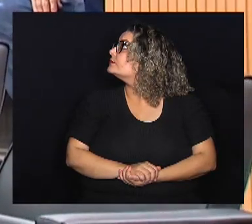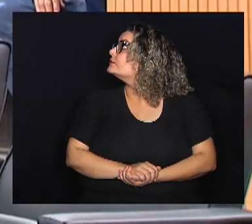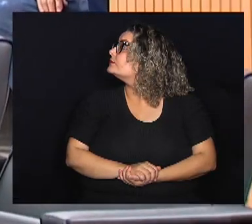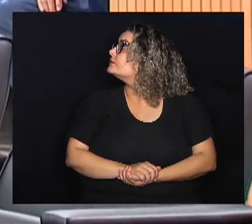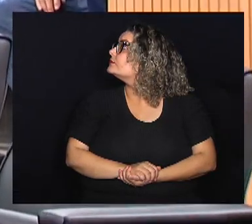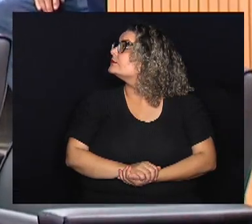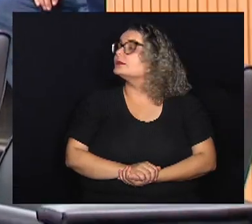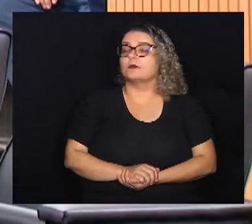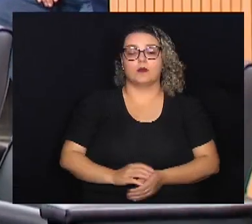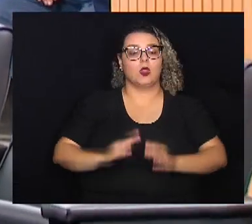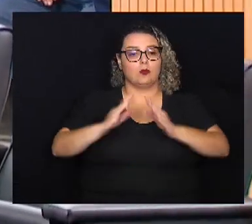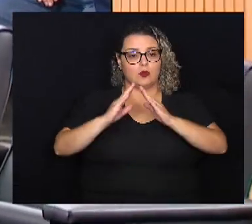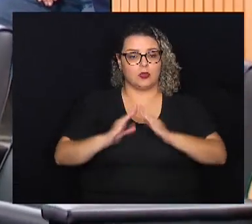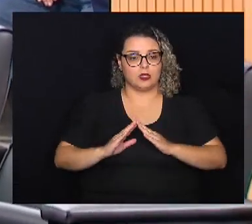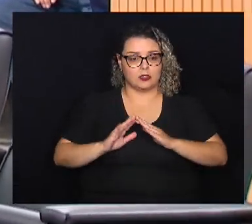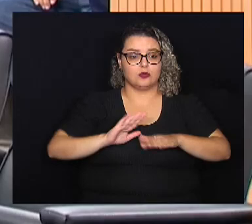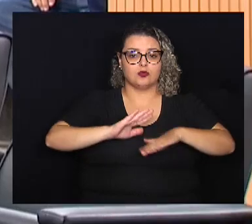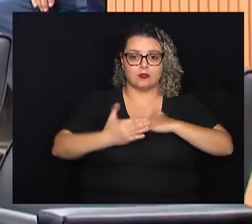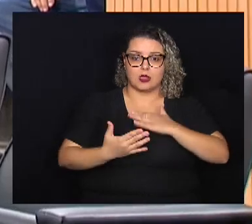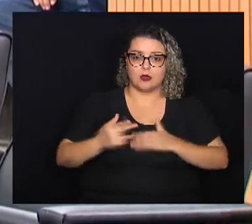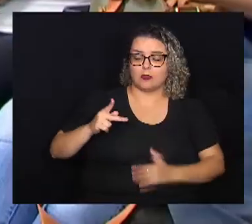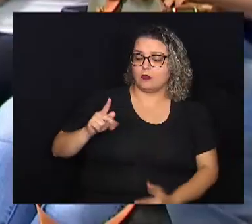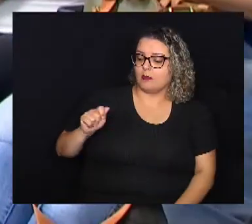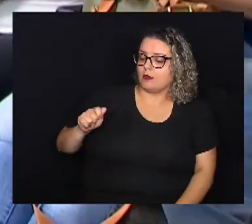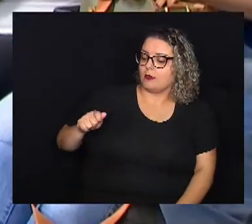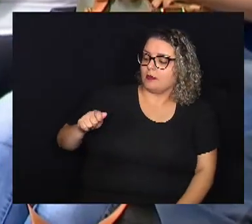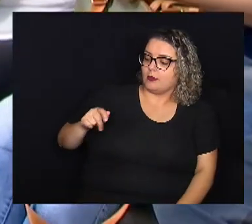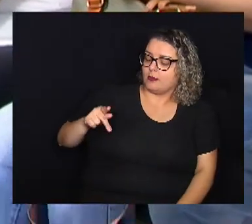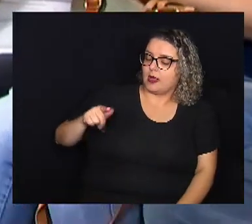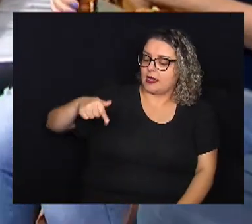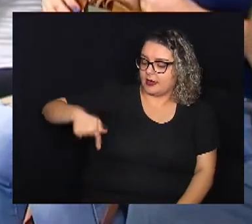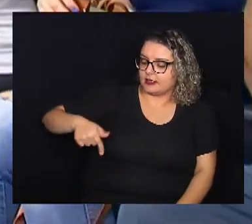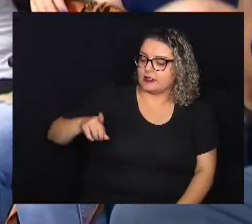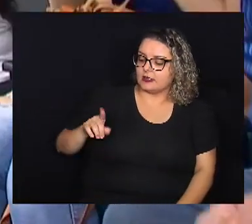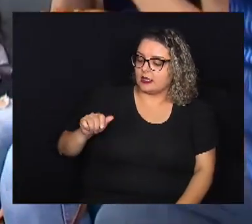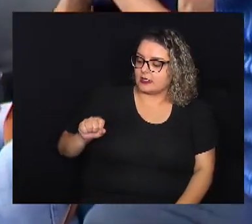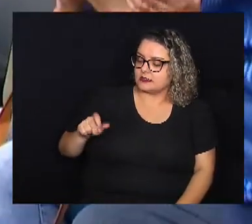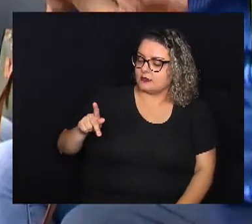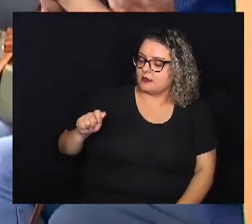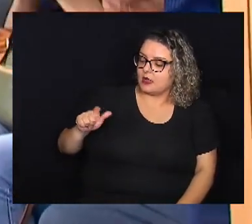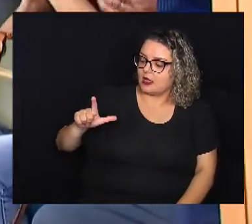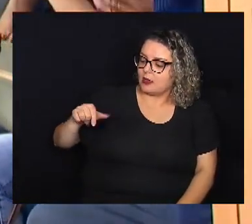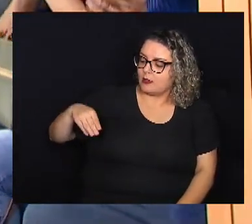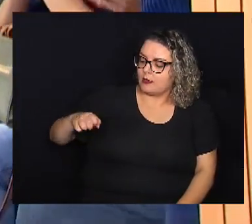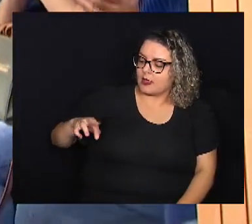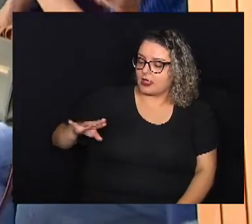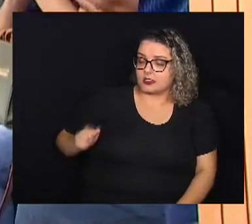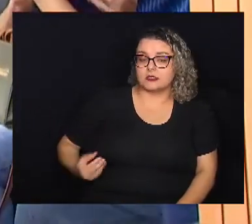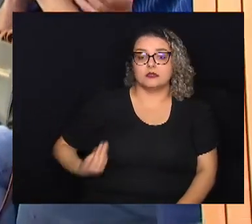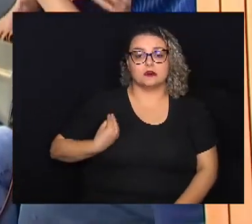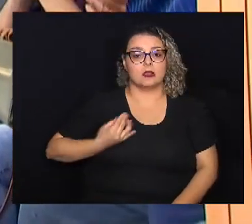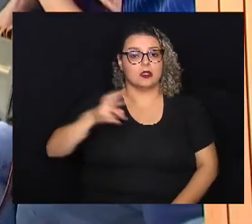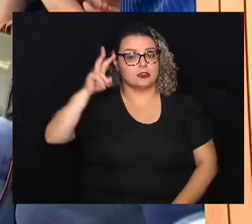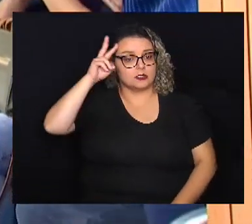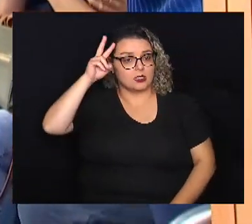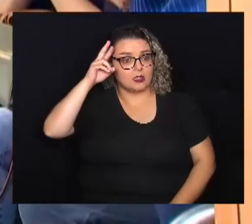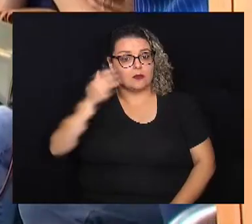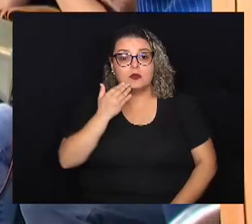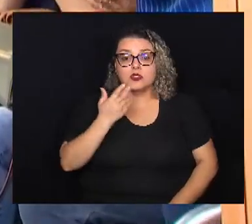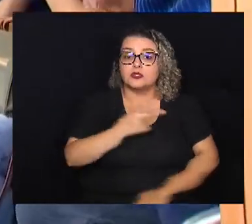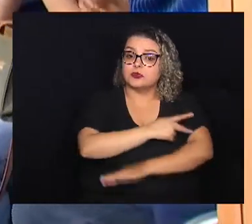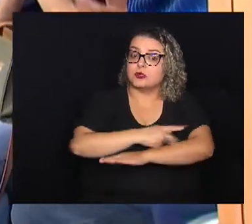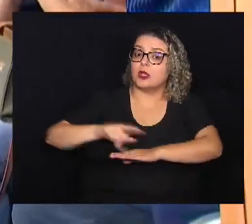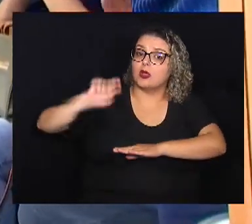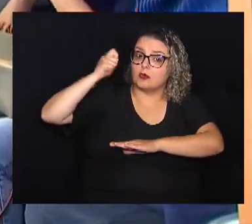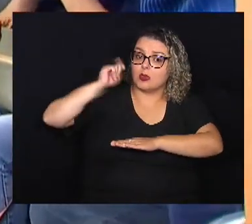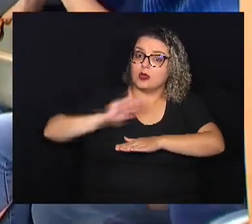Moradores do bairro Bosque das Palmeiras estiveram na reunião ordinária desta segunda-feira reivindicando a pavimentação do loteamento